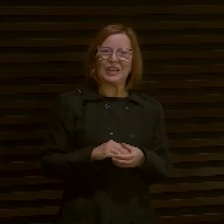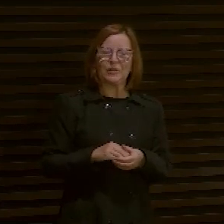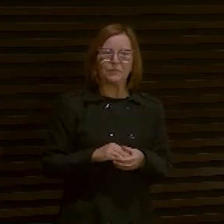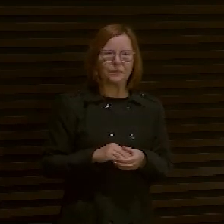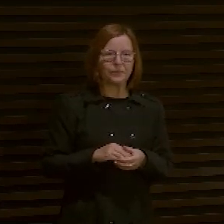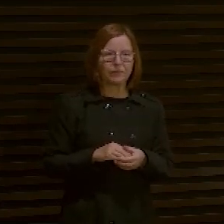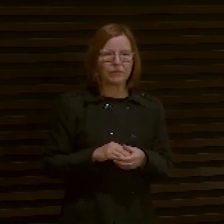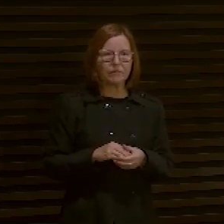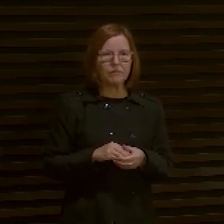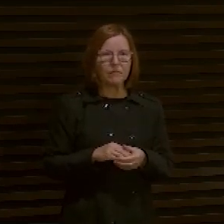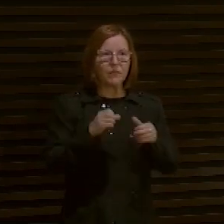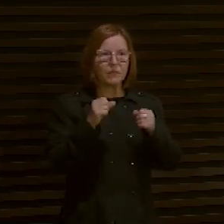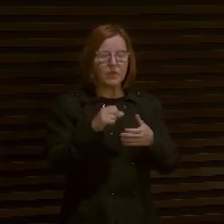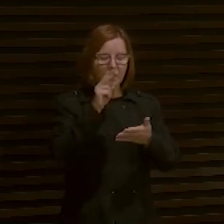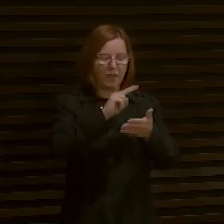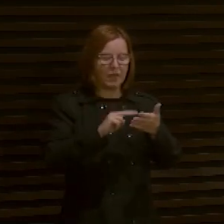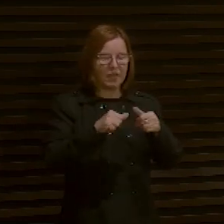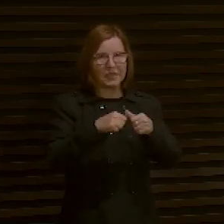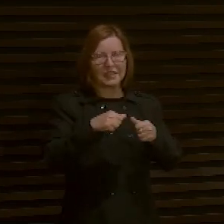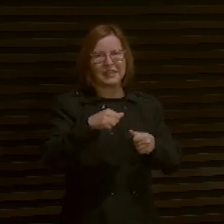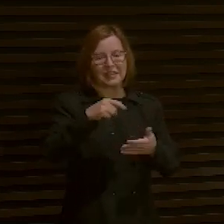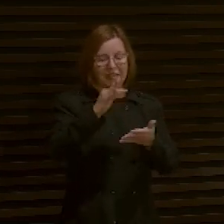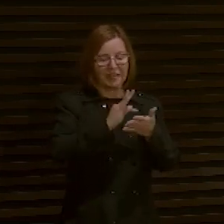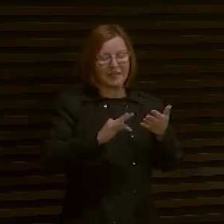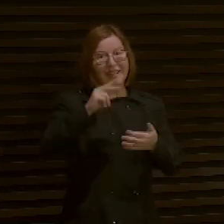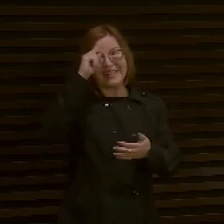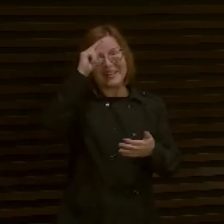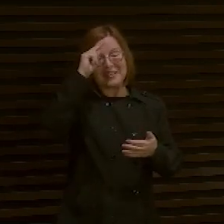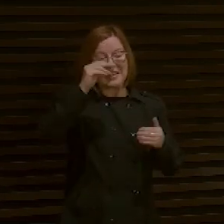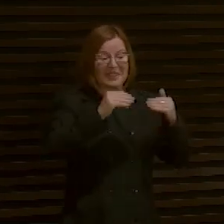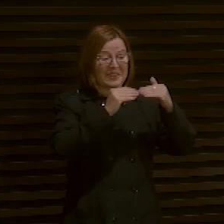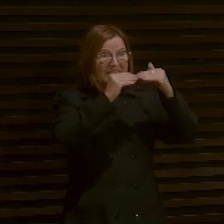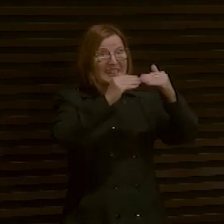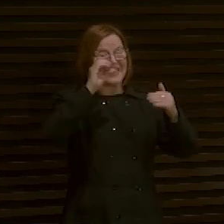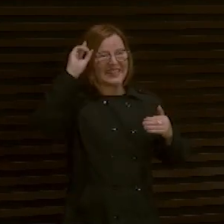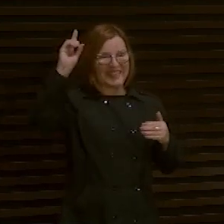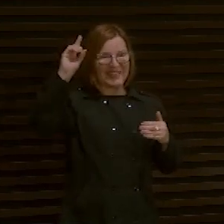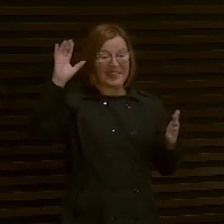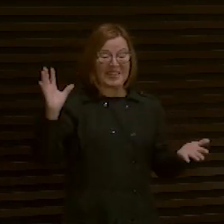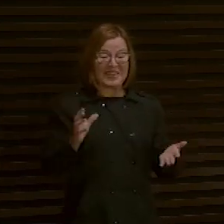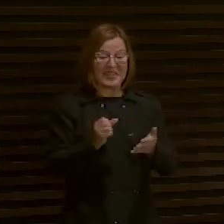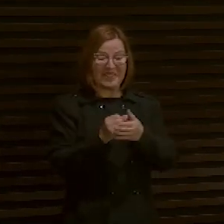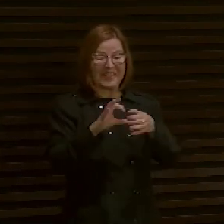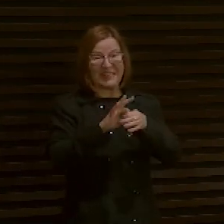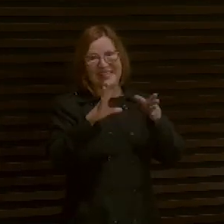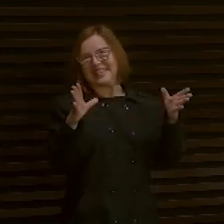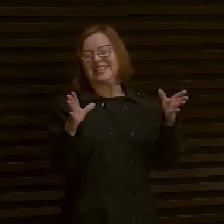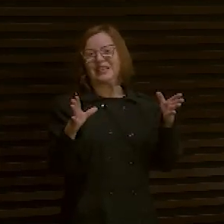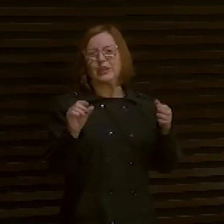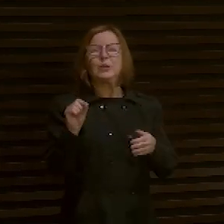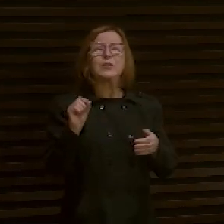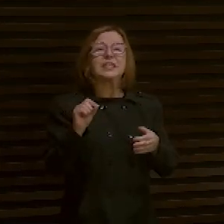Nós podemos olhar para esse texto e lembrar da soberania de Deus na salvação e na libertação dos seus. E o que é libertação, meus